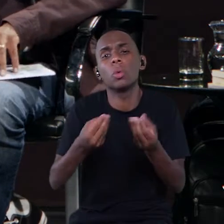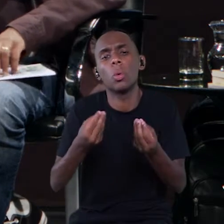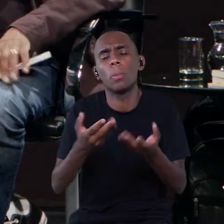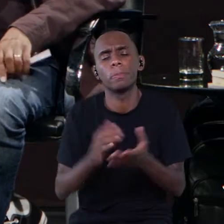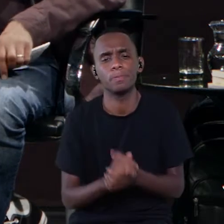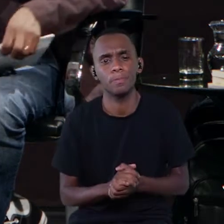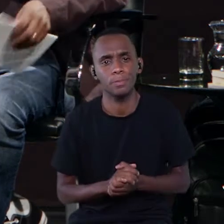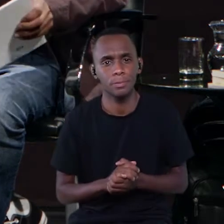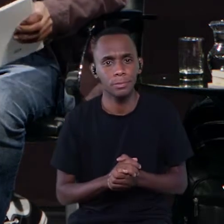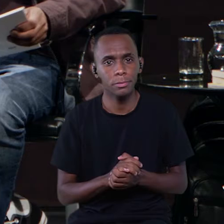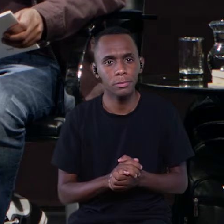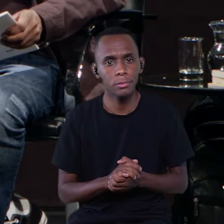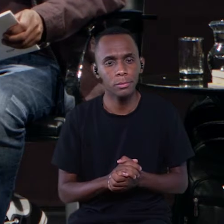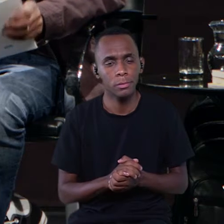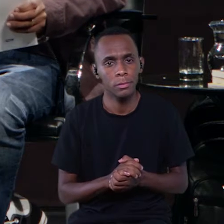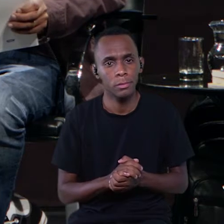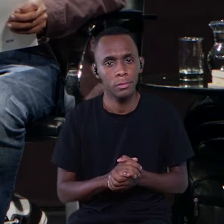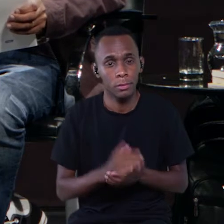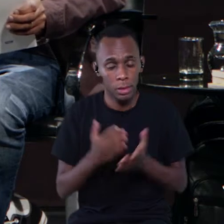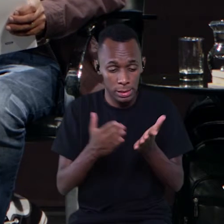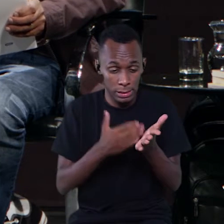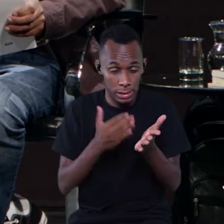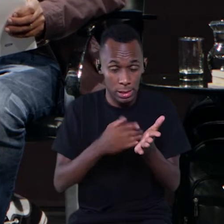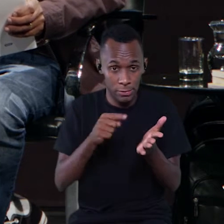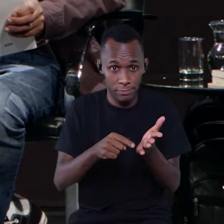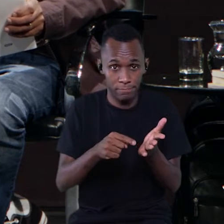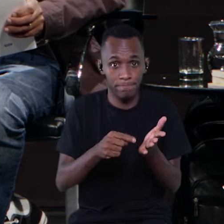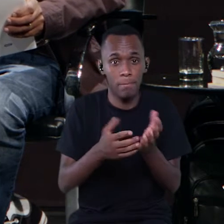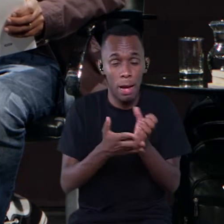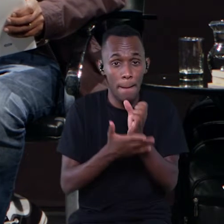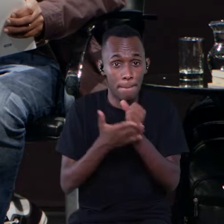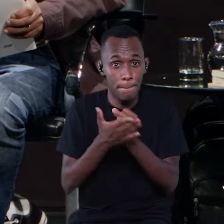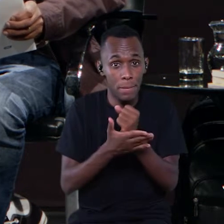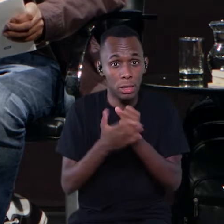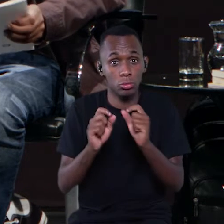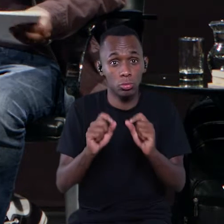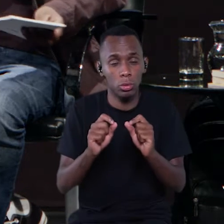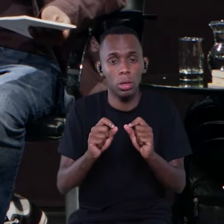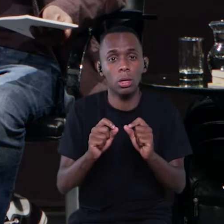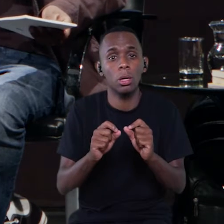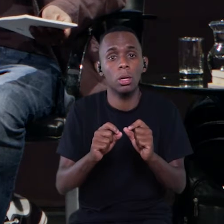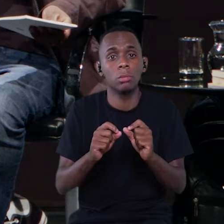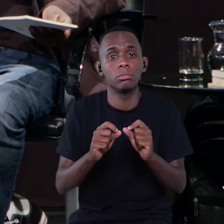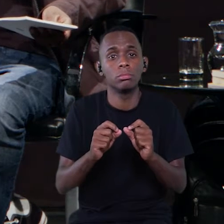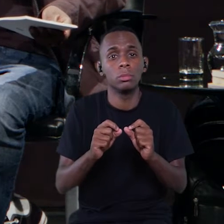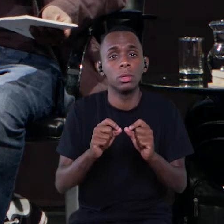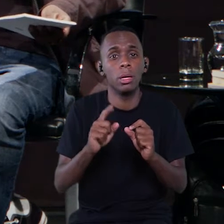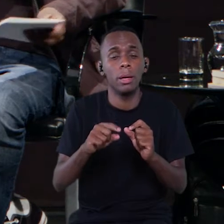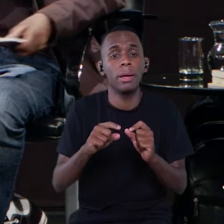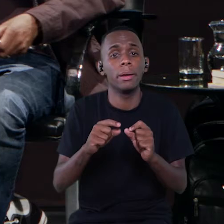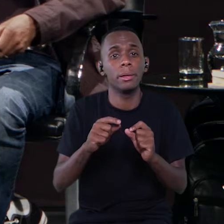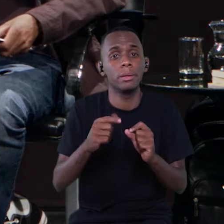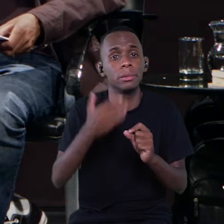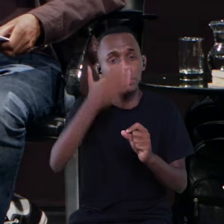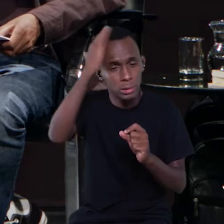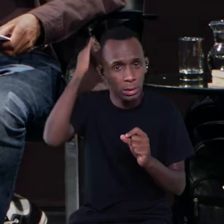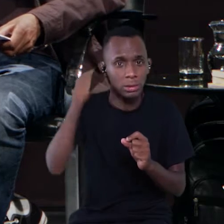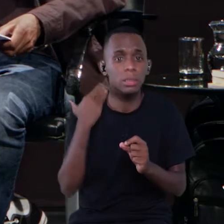verdade, esse livro aqui tem como fonte de referência uma das nossas autores fundamentais, que é Cecília